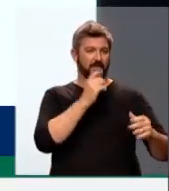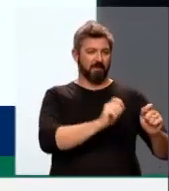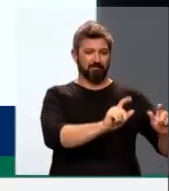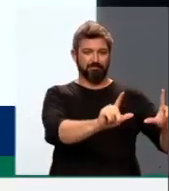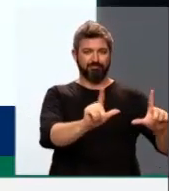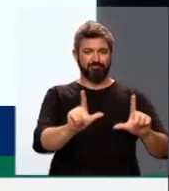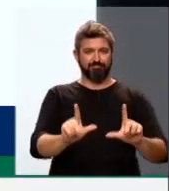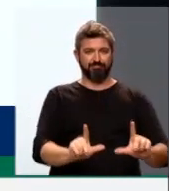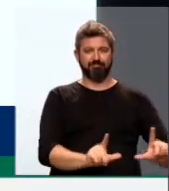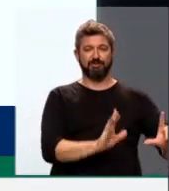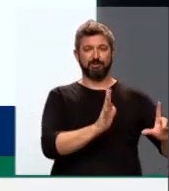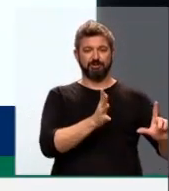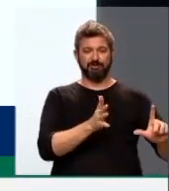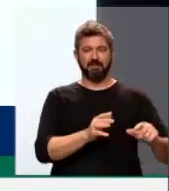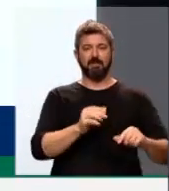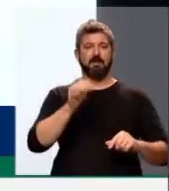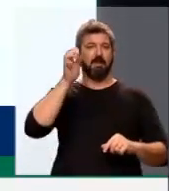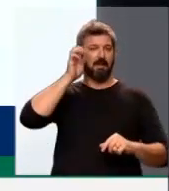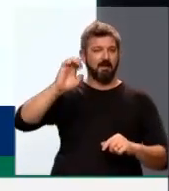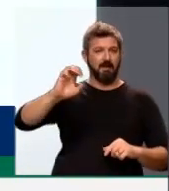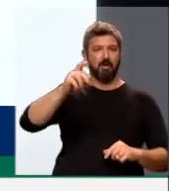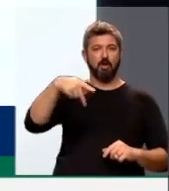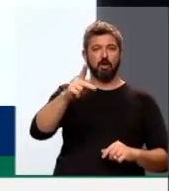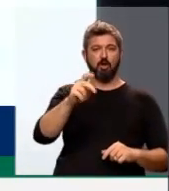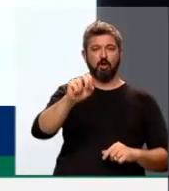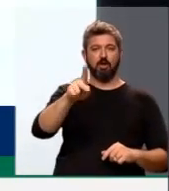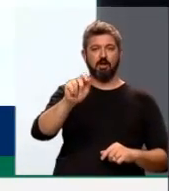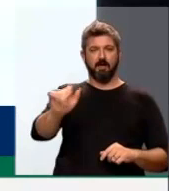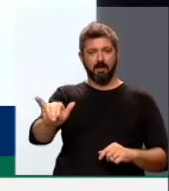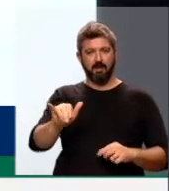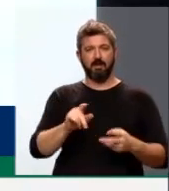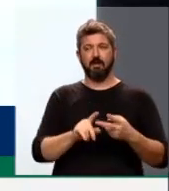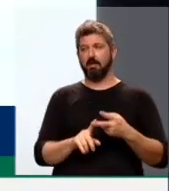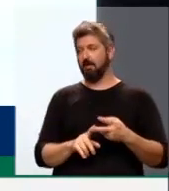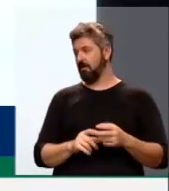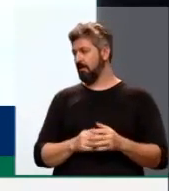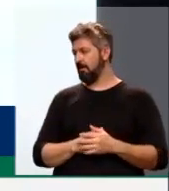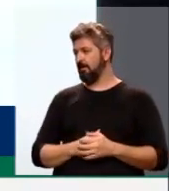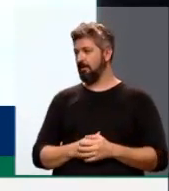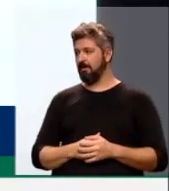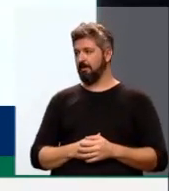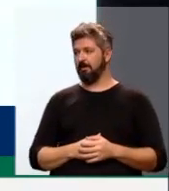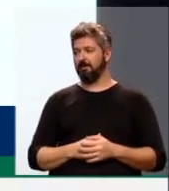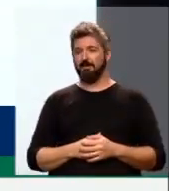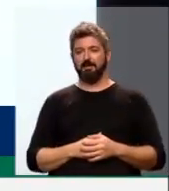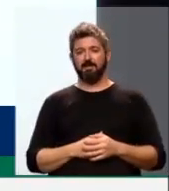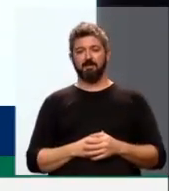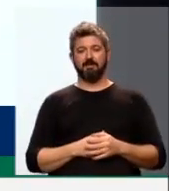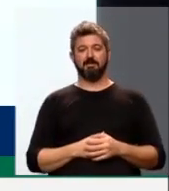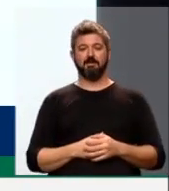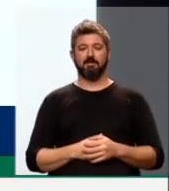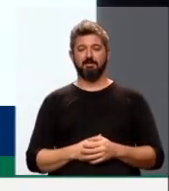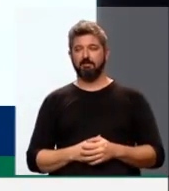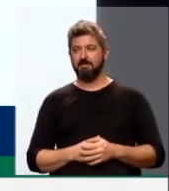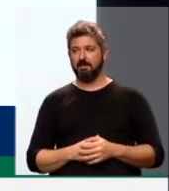conosco, deputada Érica Cocai, já vou pegar aqui a lista das deputadas que estão